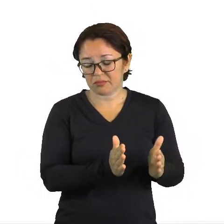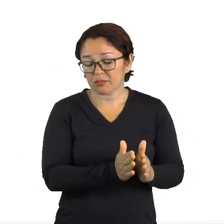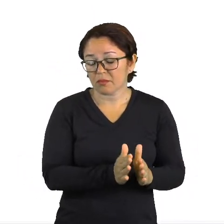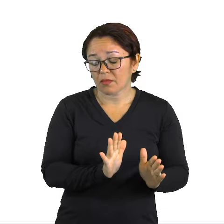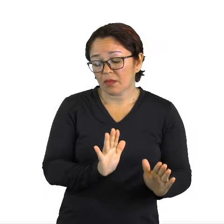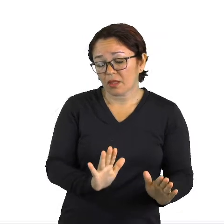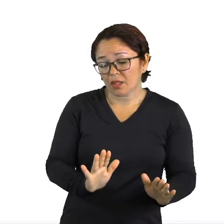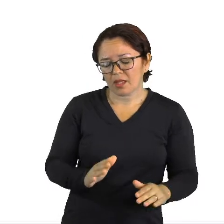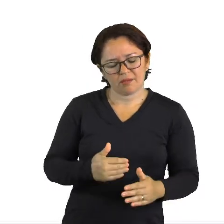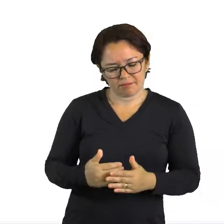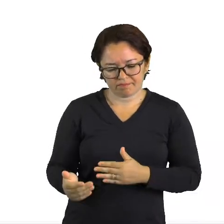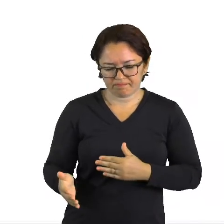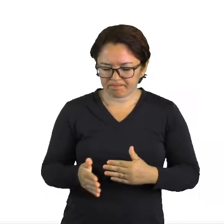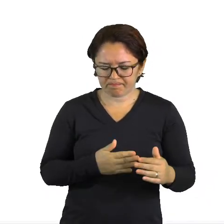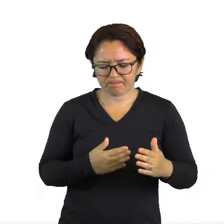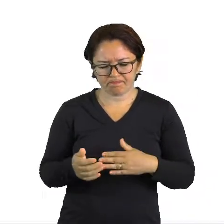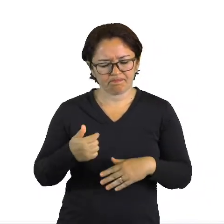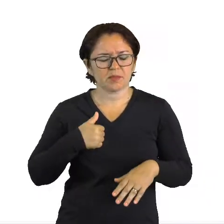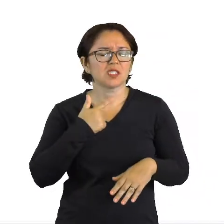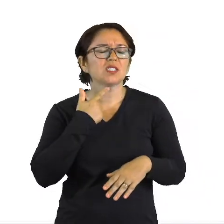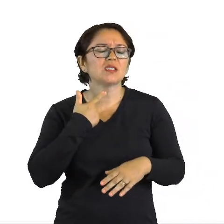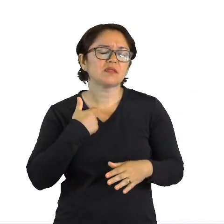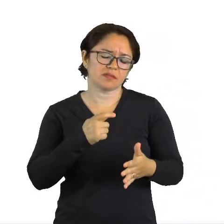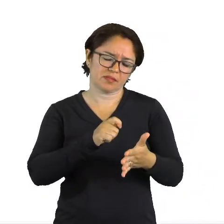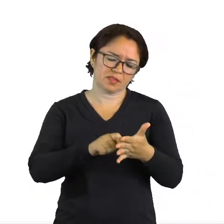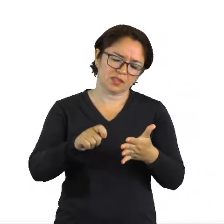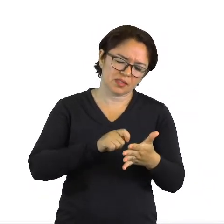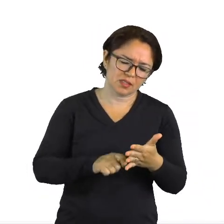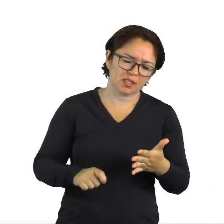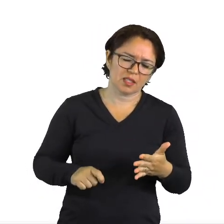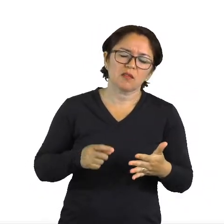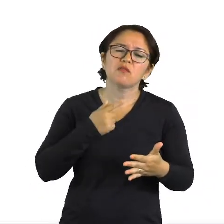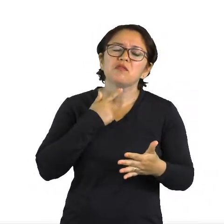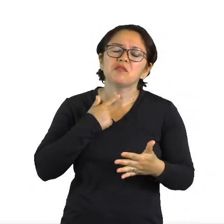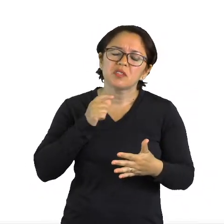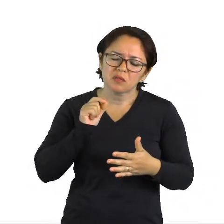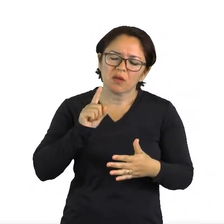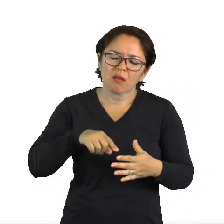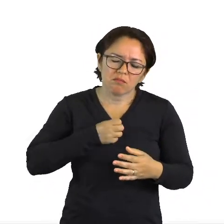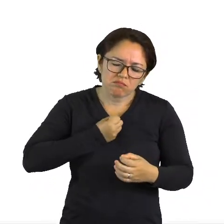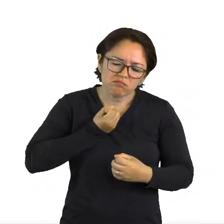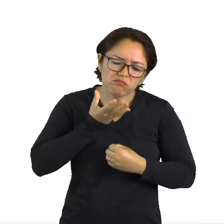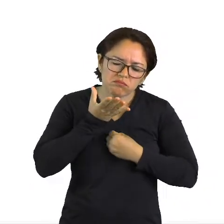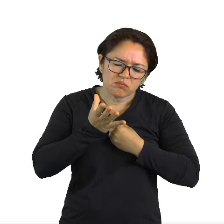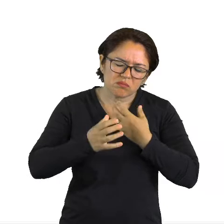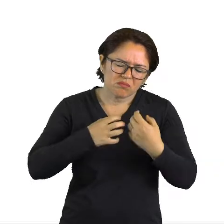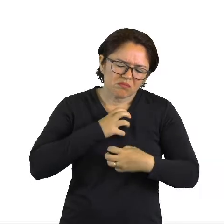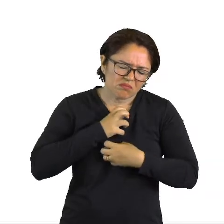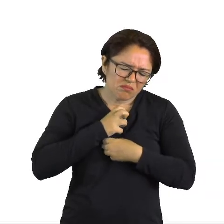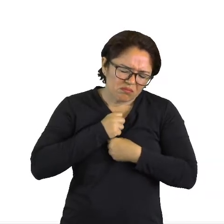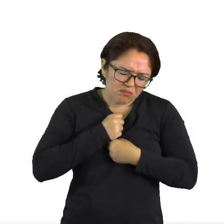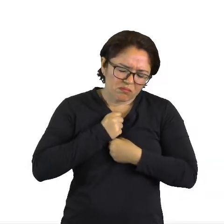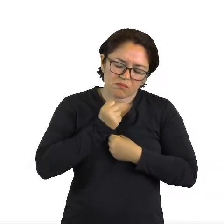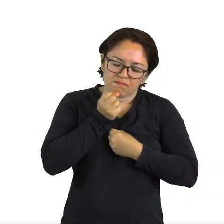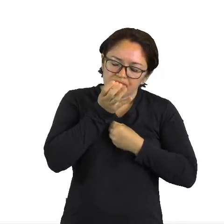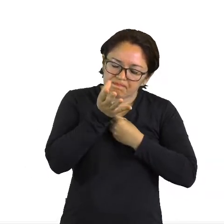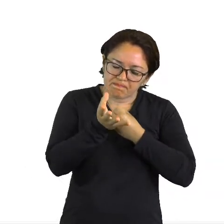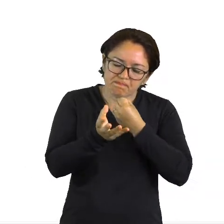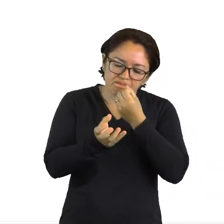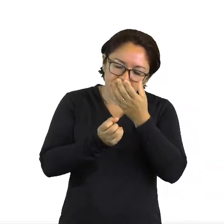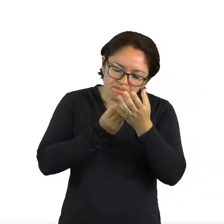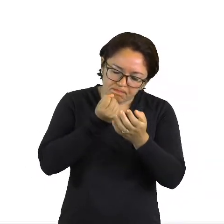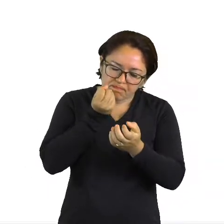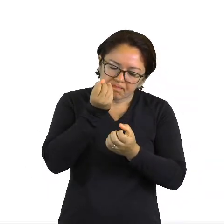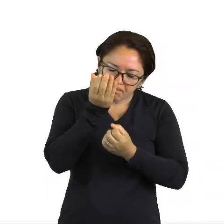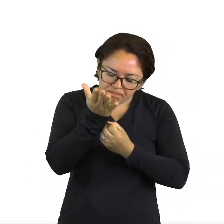vontade de escrever e uma necessidade ainda maior de desabafar tudo que está preso em meu peito. O papel